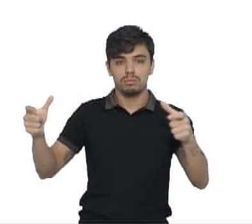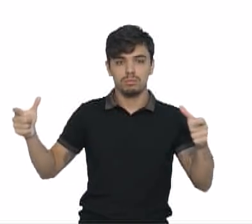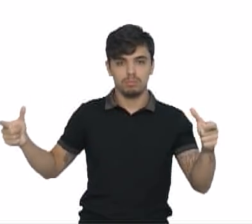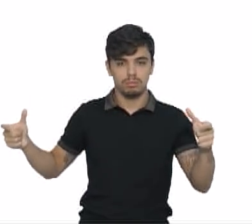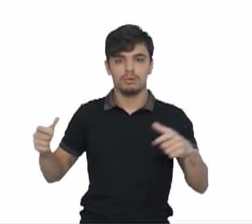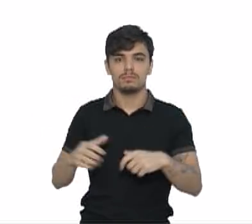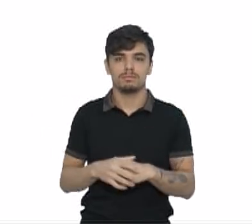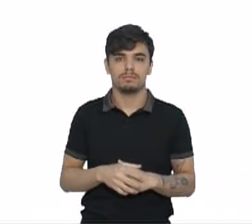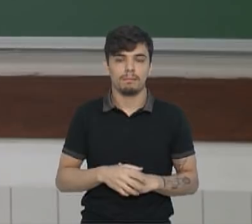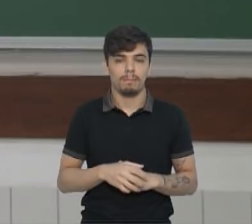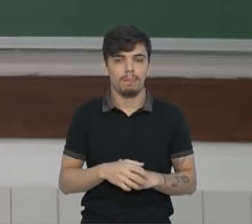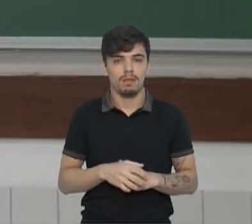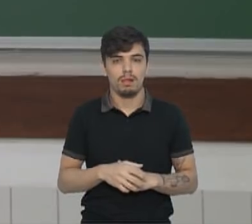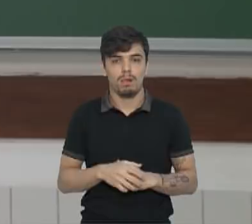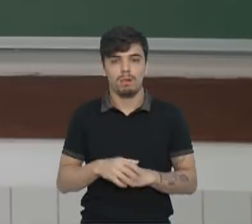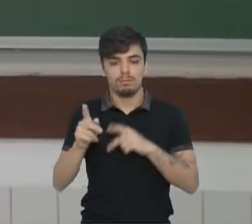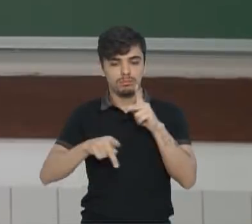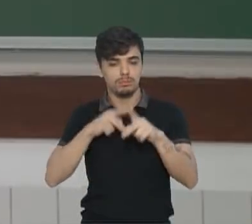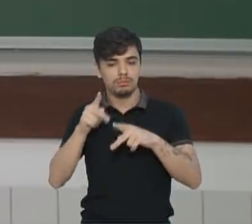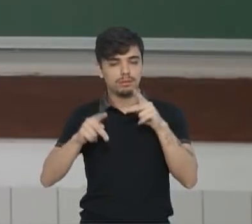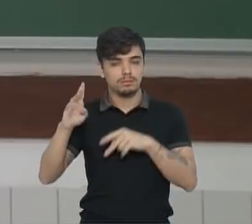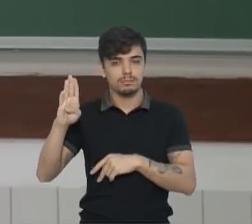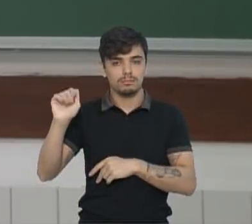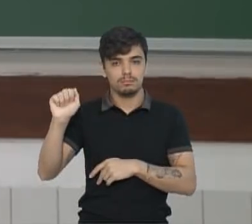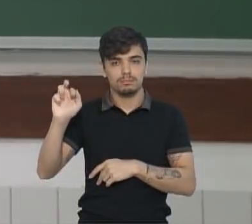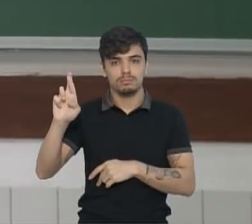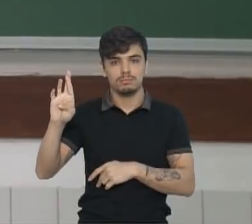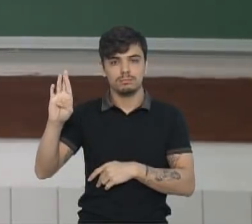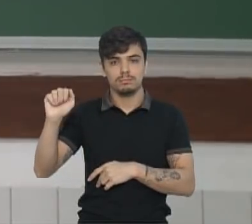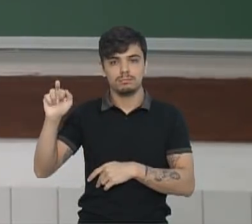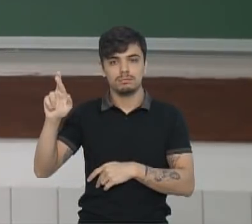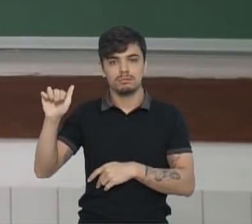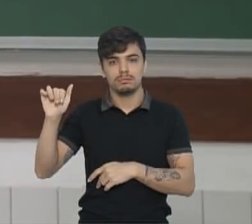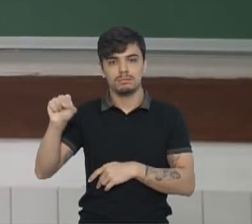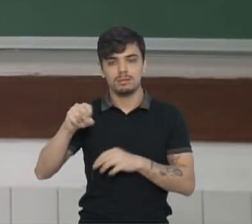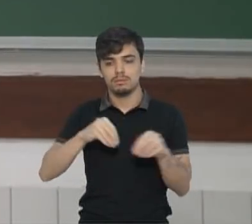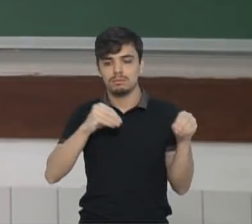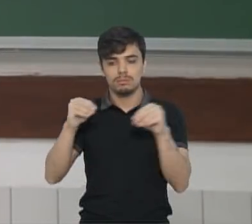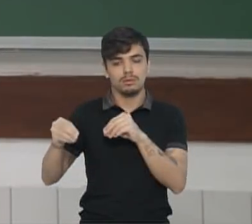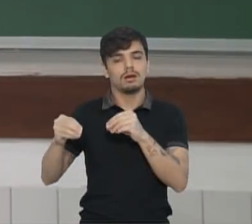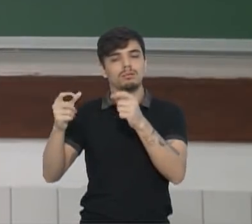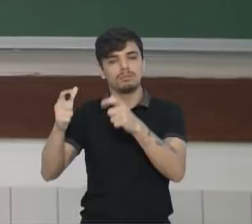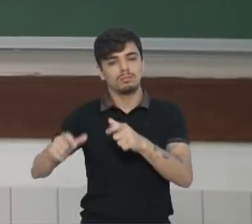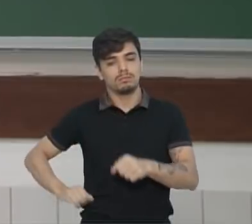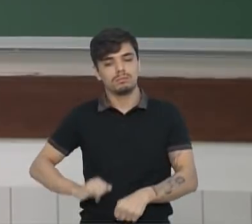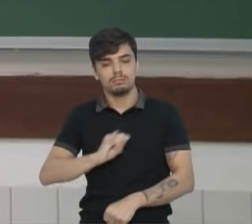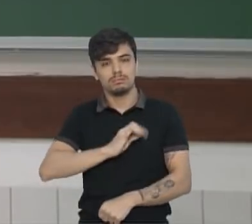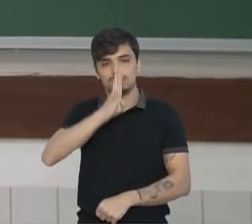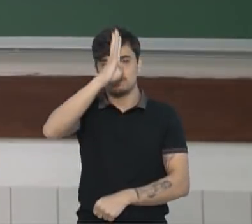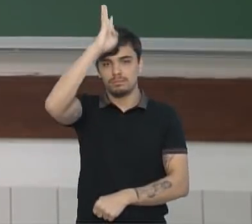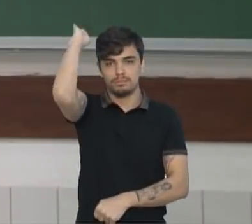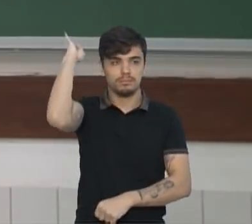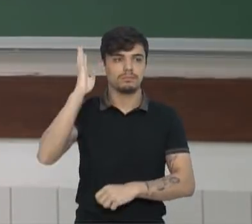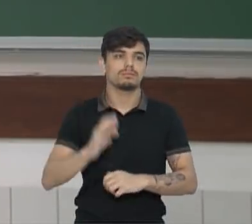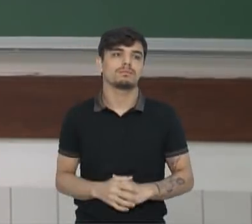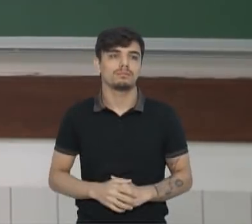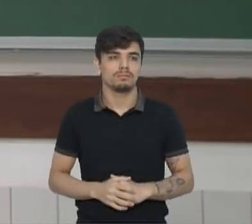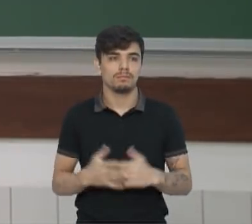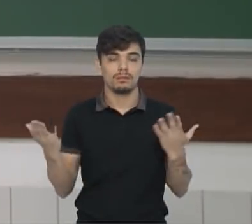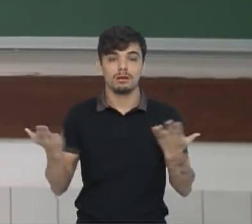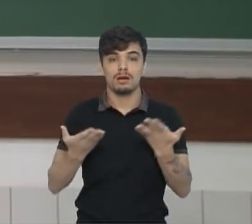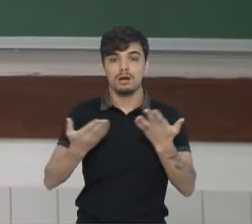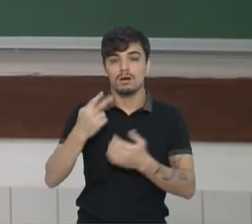era a quantidade de populações bárbaras que vão migrar para dentro do território do antigo Império Romano do Ocidente. Agora a